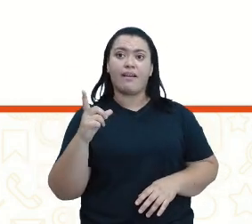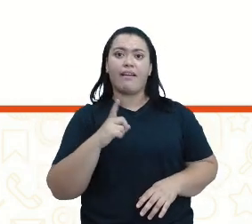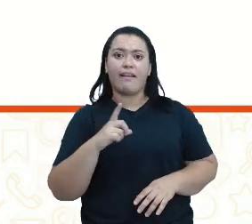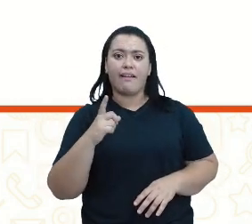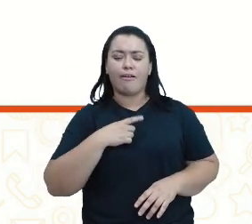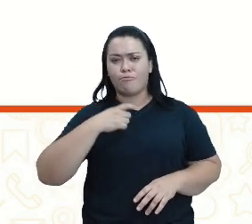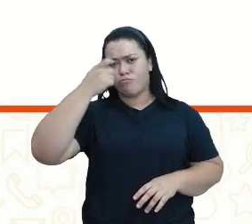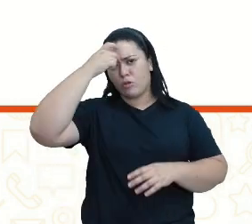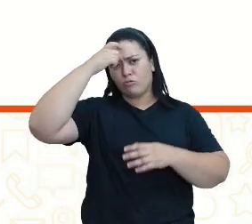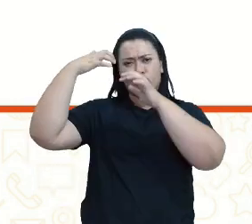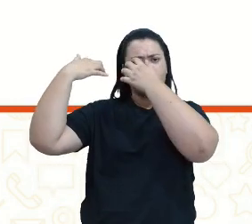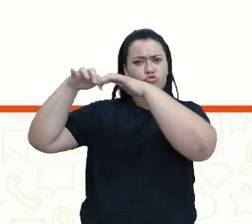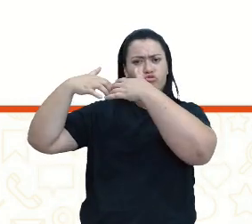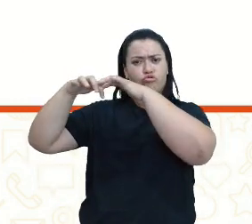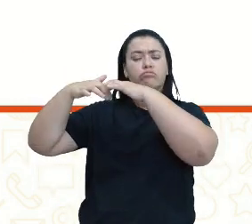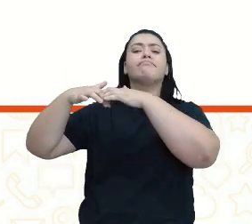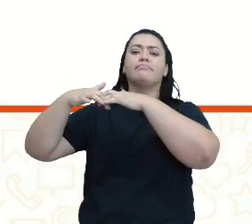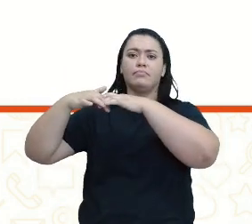funções cerebrais.